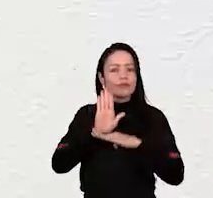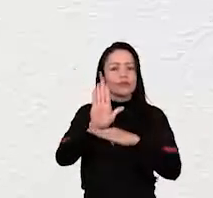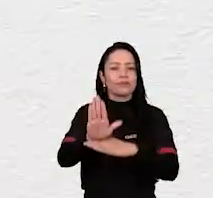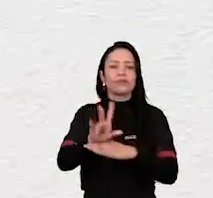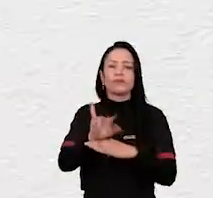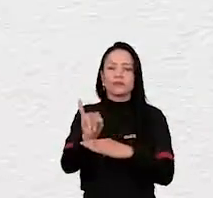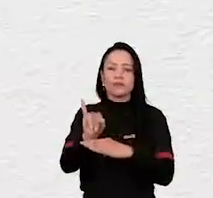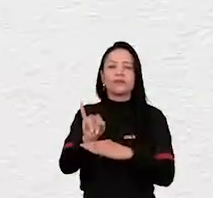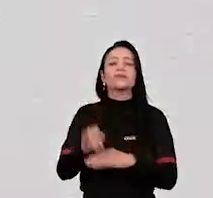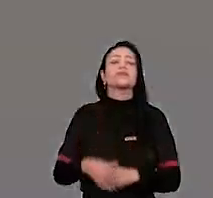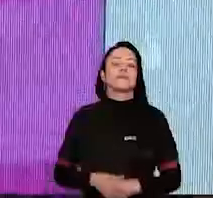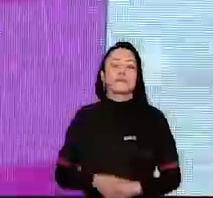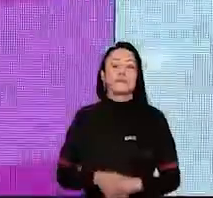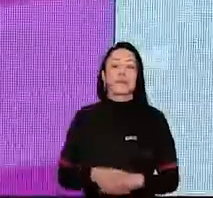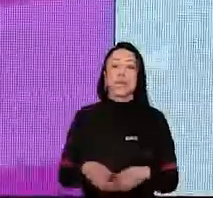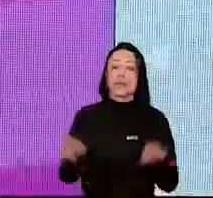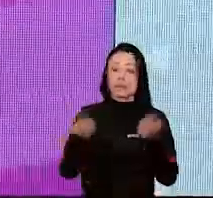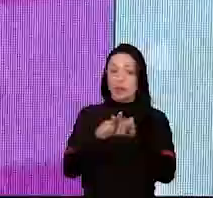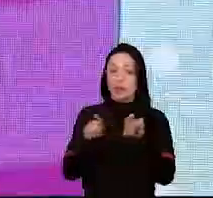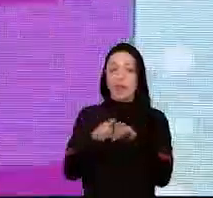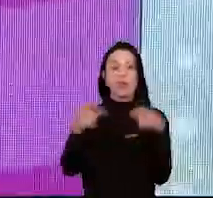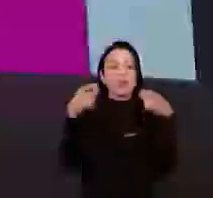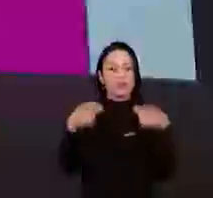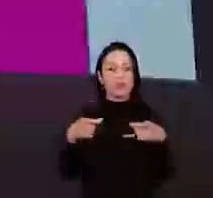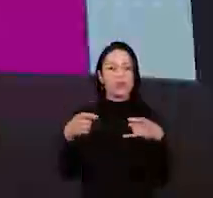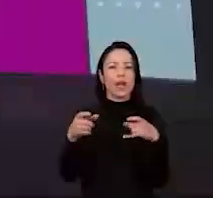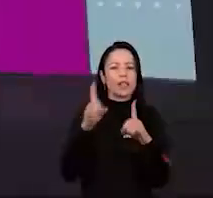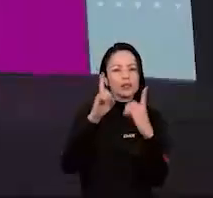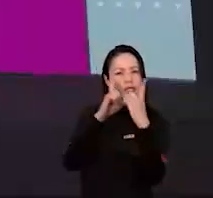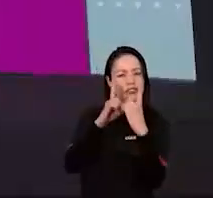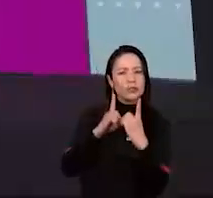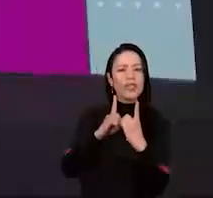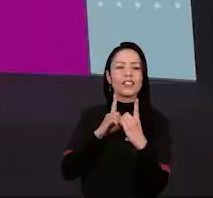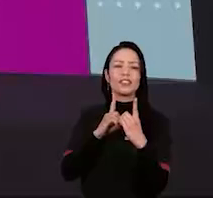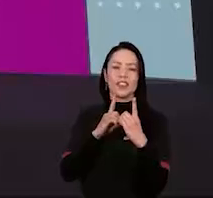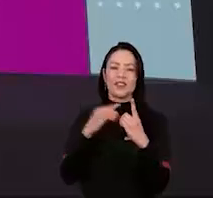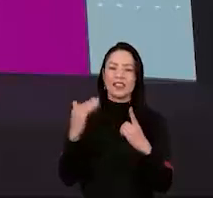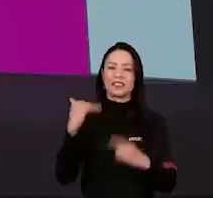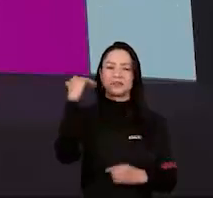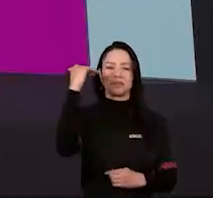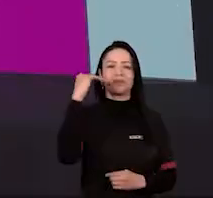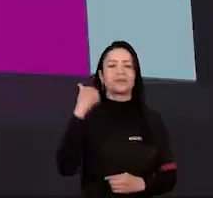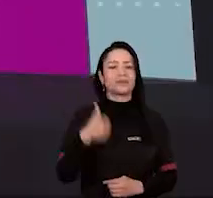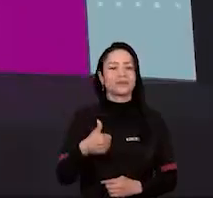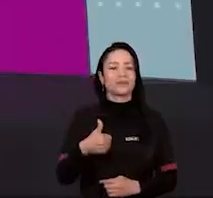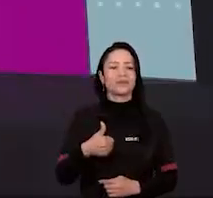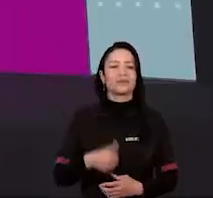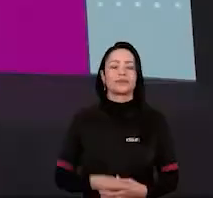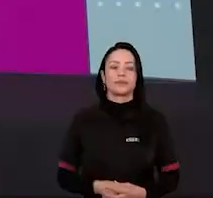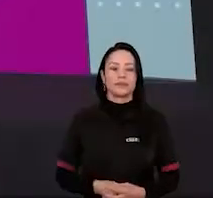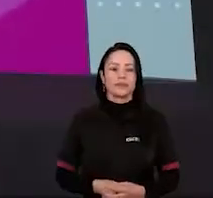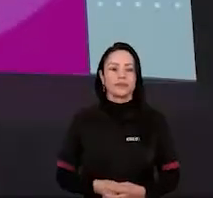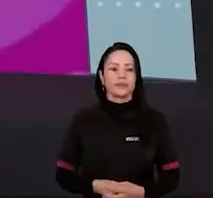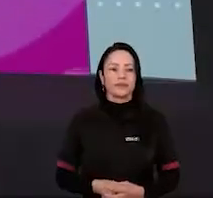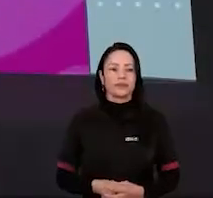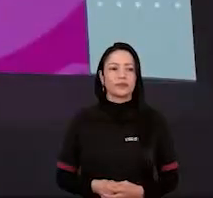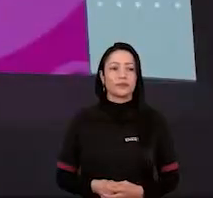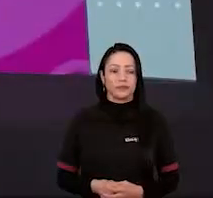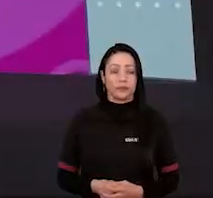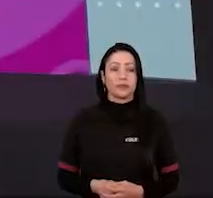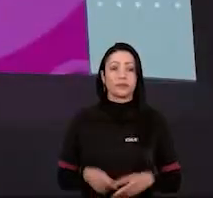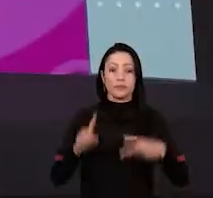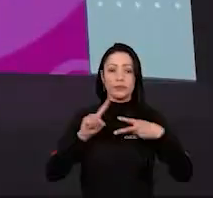como a clínica desse animal, é óbvio, vai ser soberana sempre. E a gente trouxe aqui